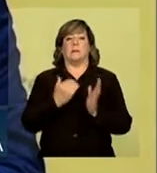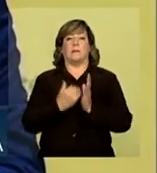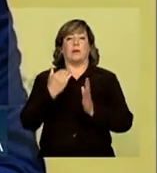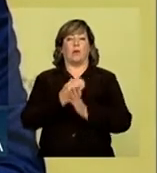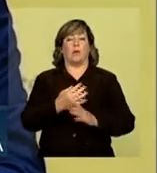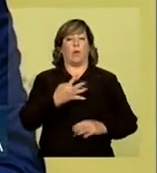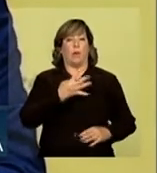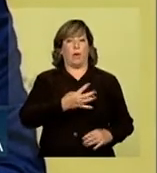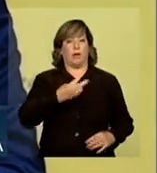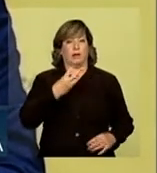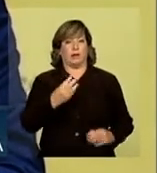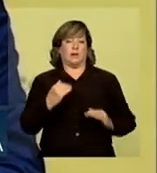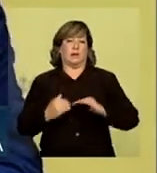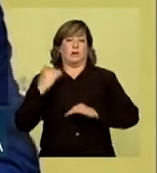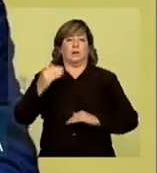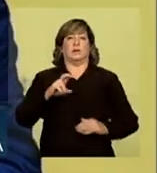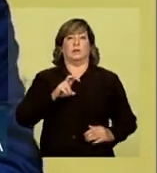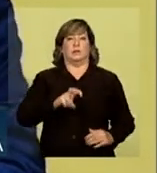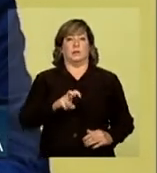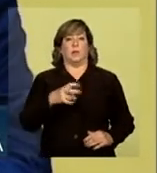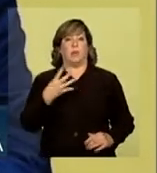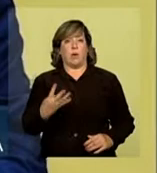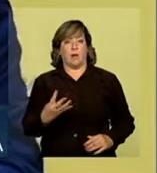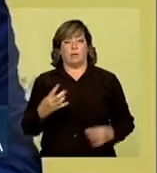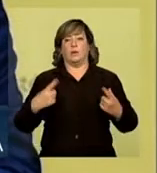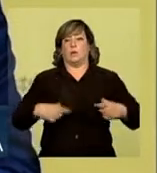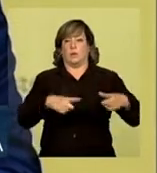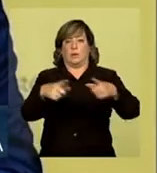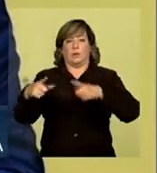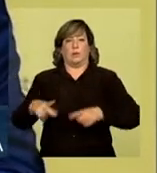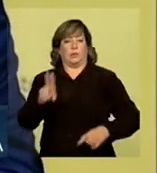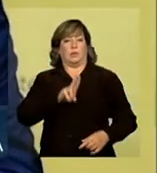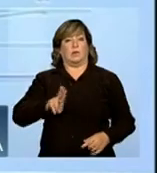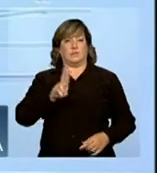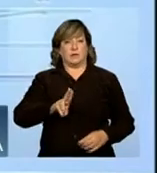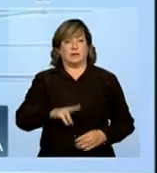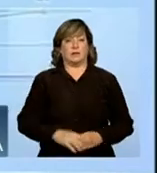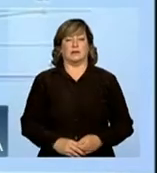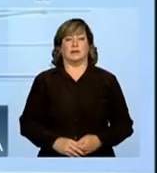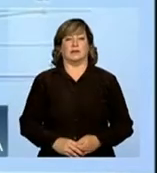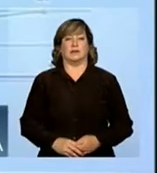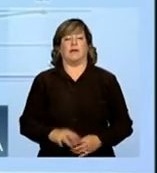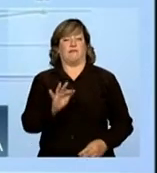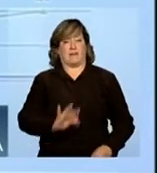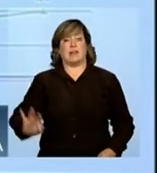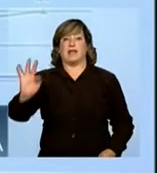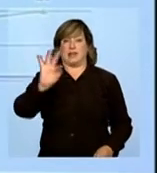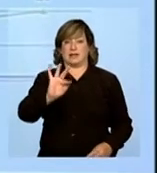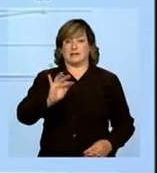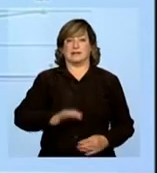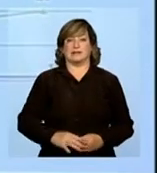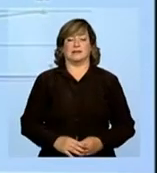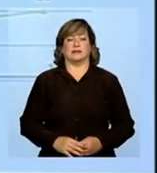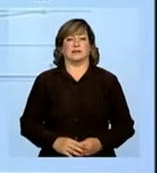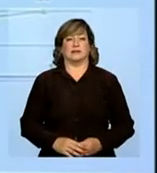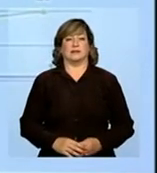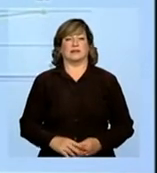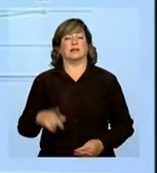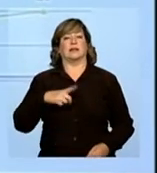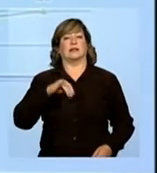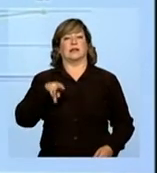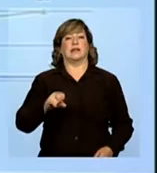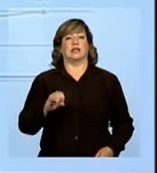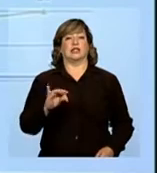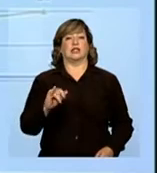43 para 54 por 154 instituições militares e universidades federais e institutos